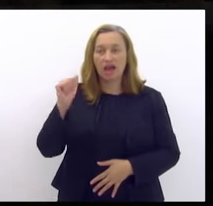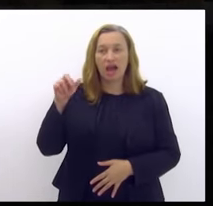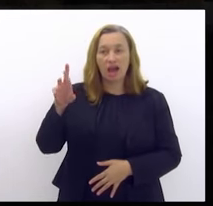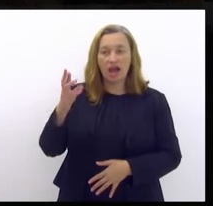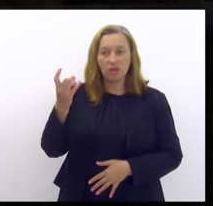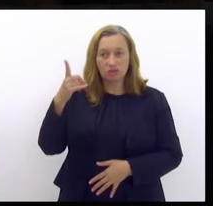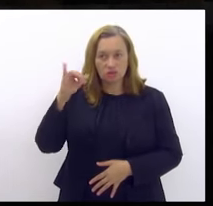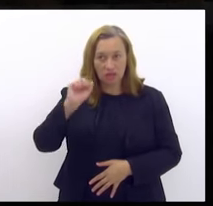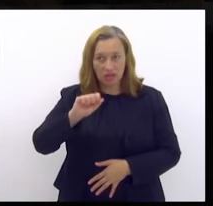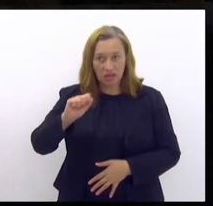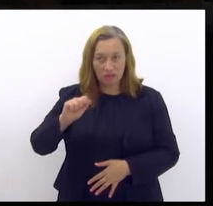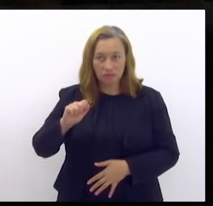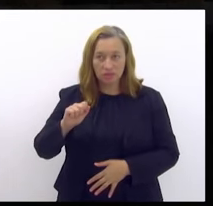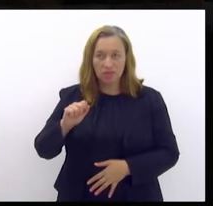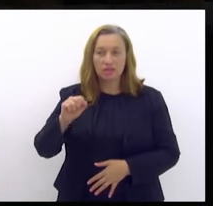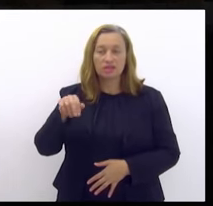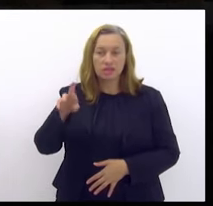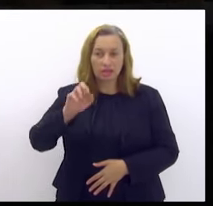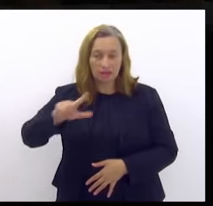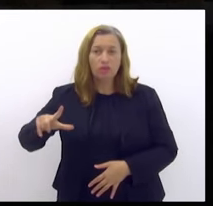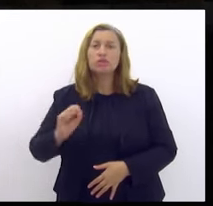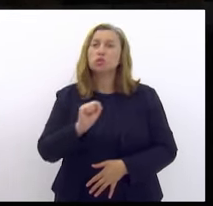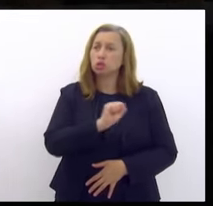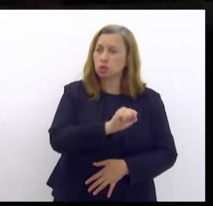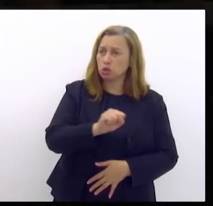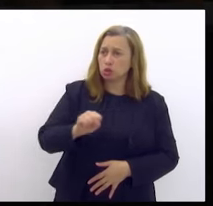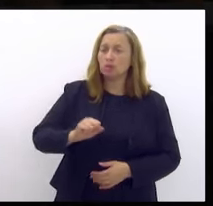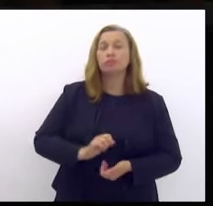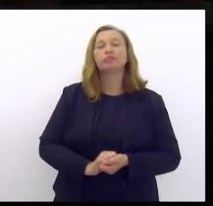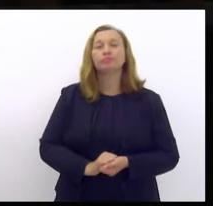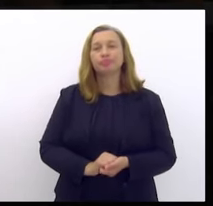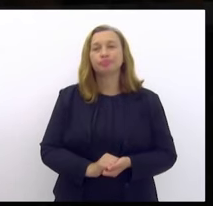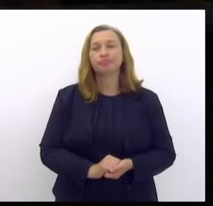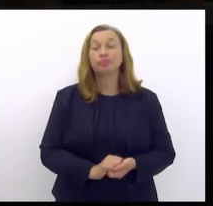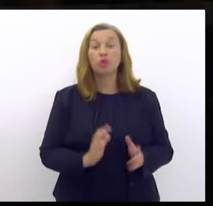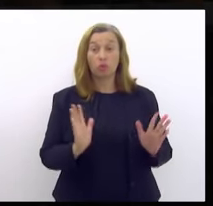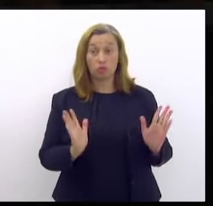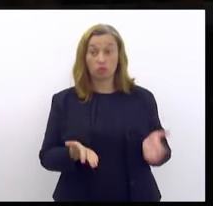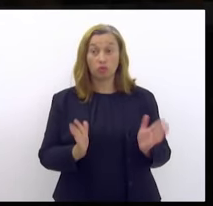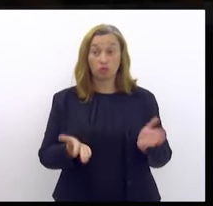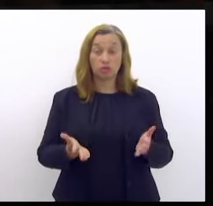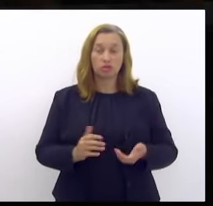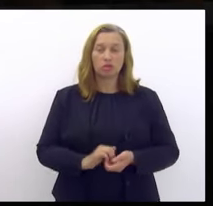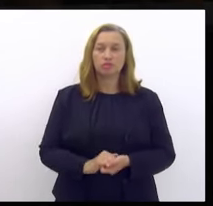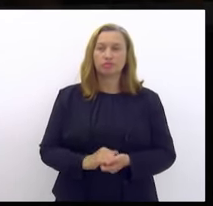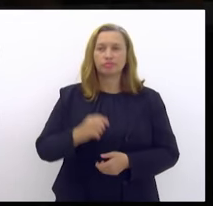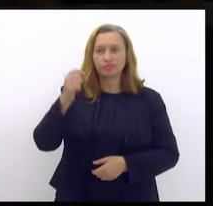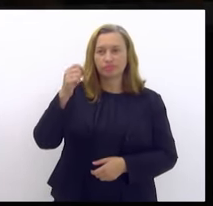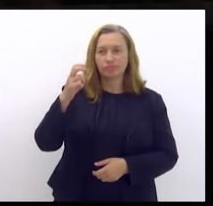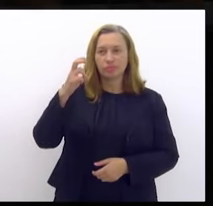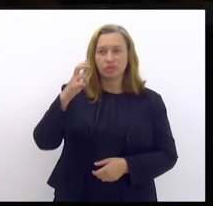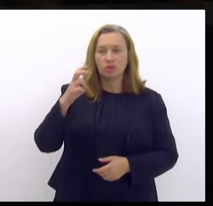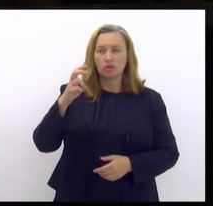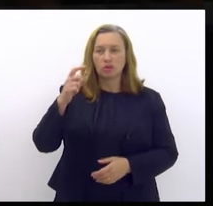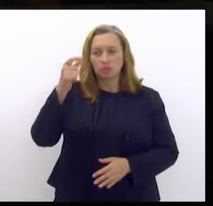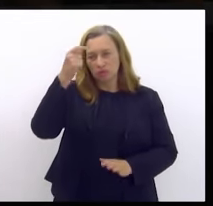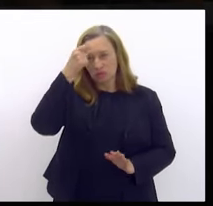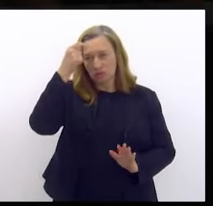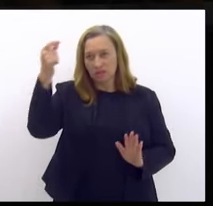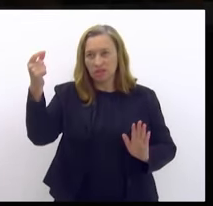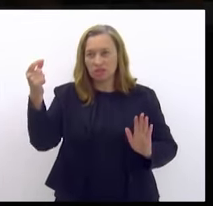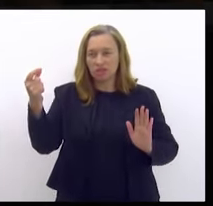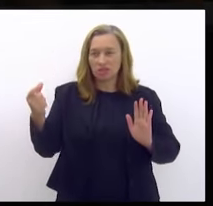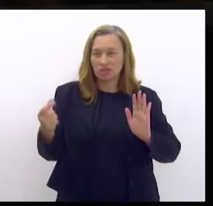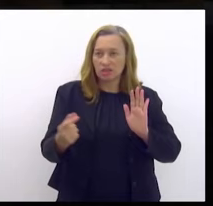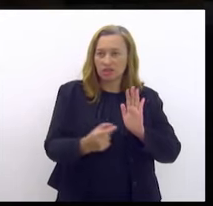ar-condicionado central? Claro que sim. E hoje, com a inteligência artificial, tem